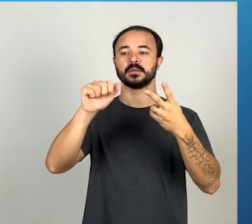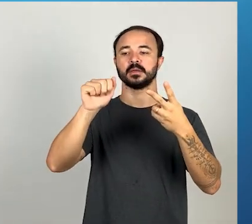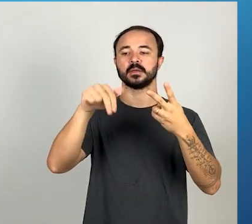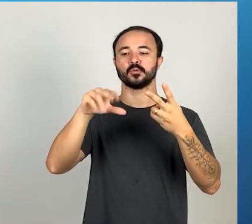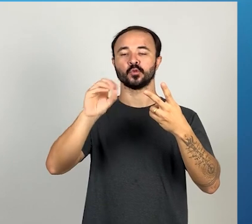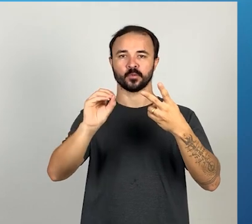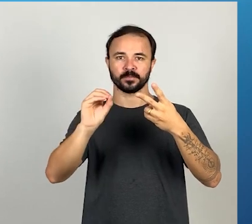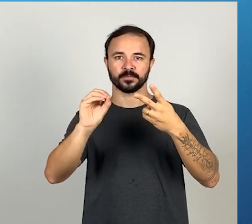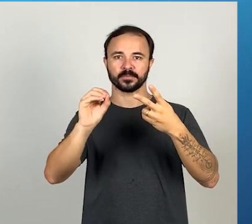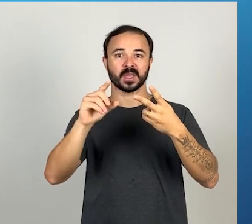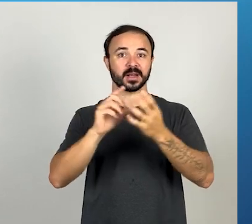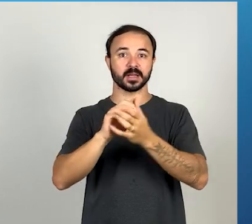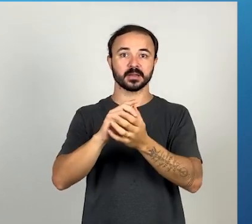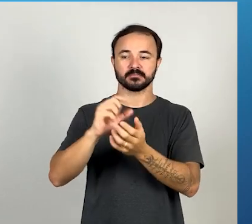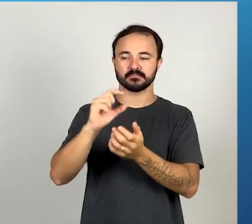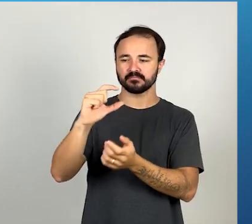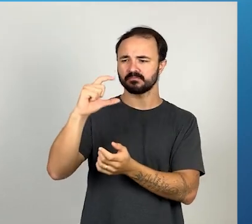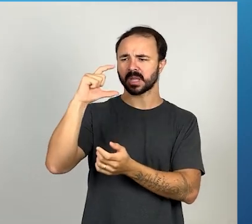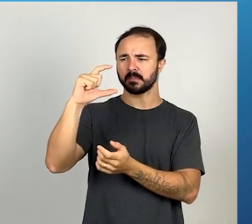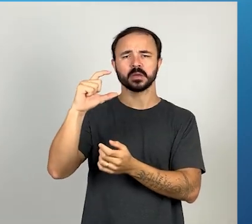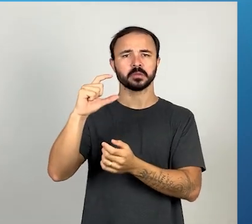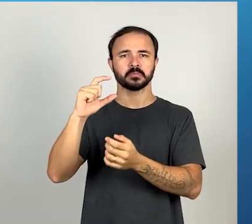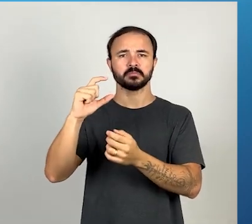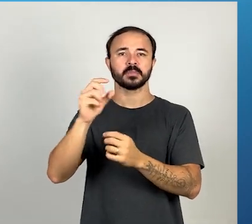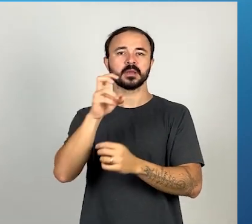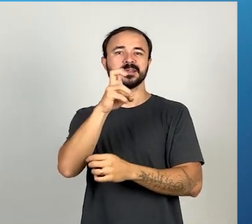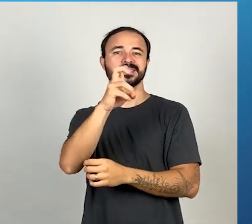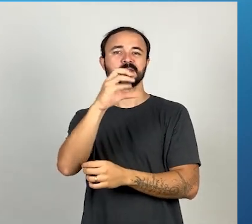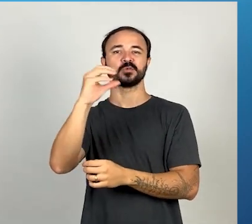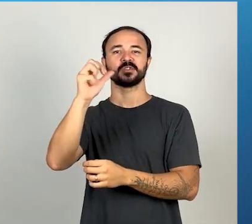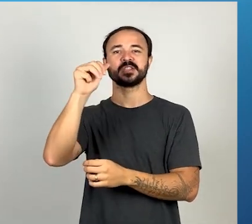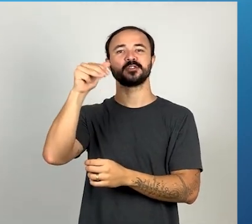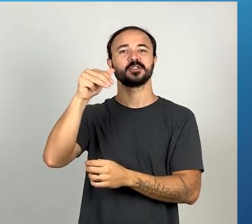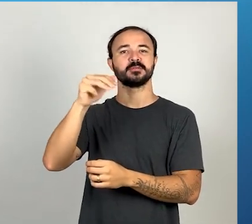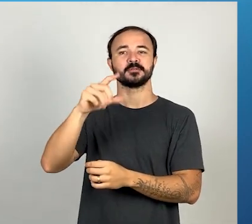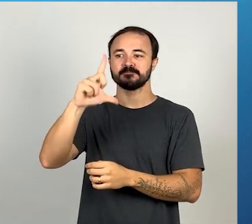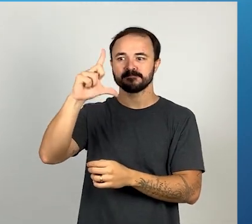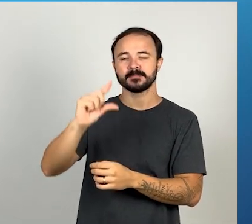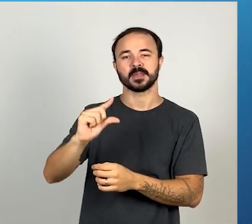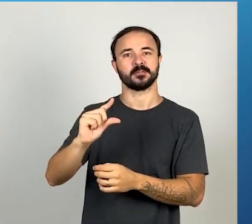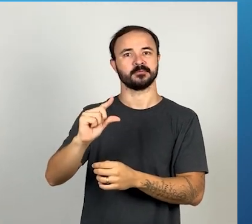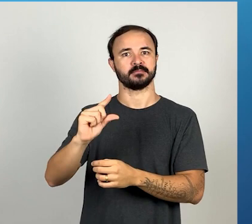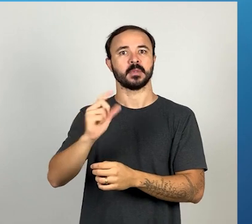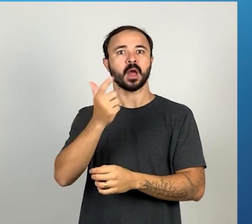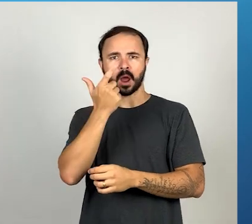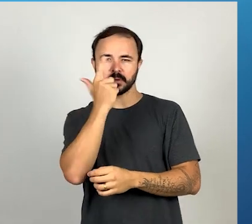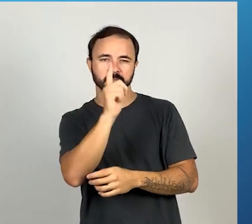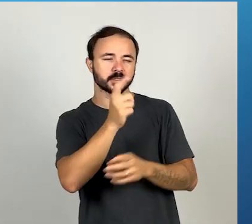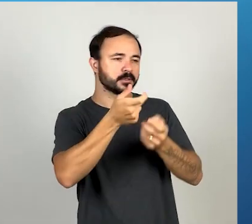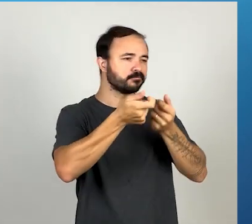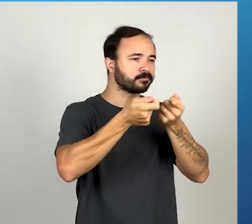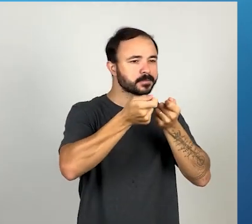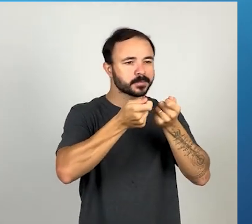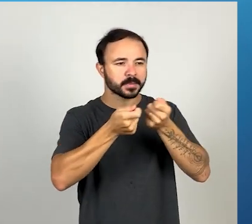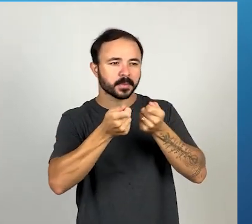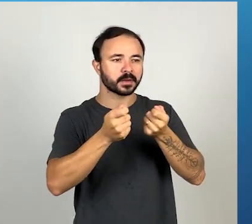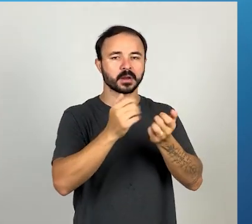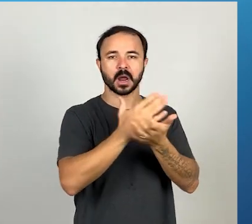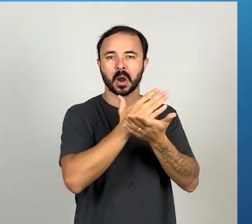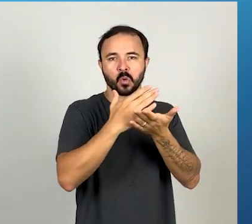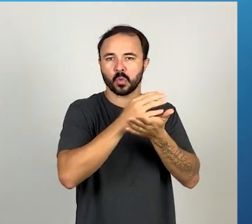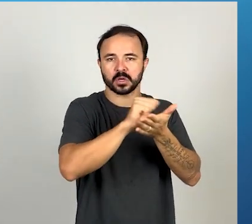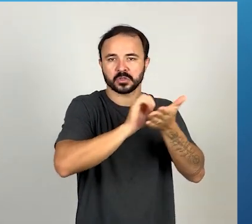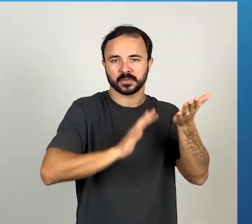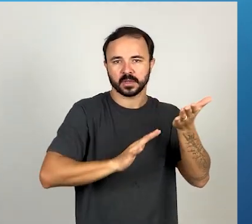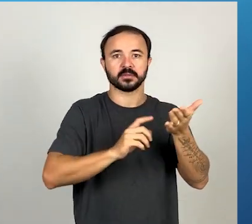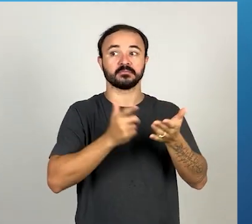são placas com menos de 5 centímetros que vão poder fazer projetos cada vez menores, que vão precisar de menos espaço,